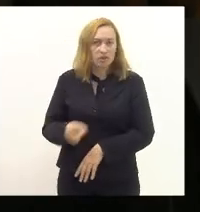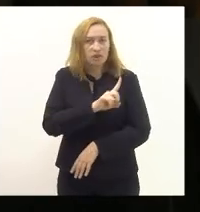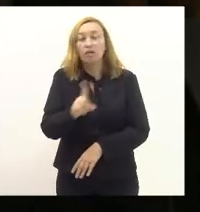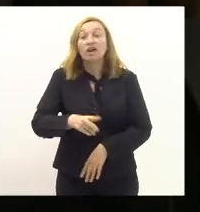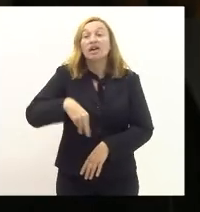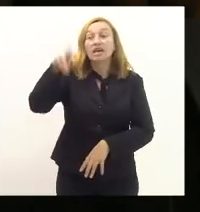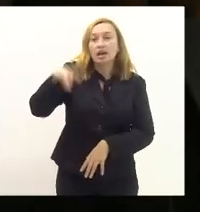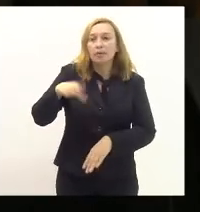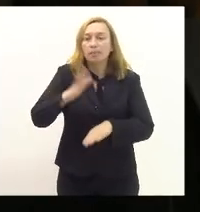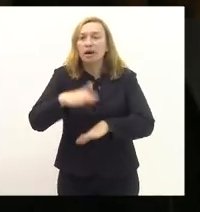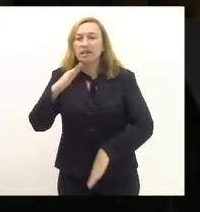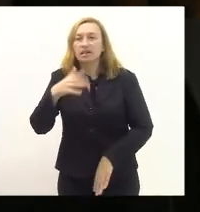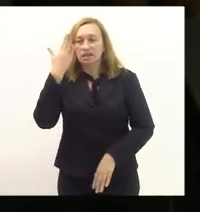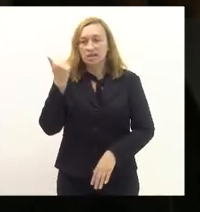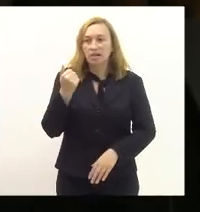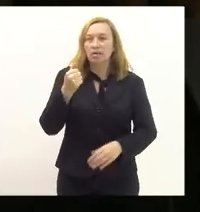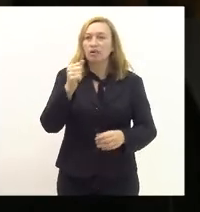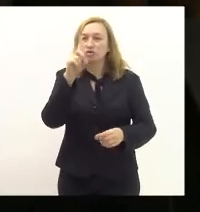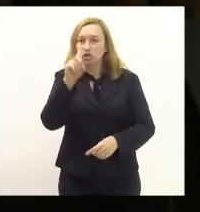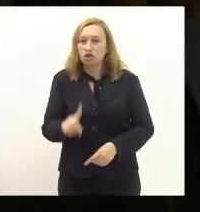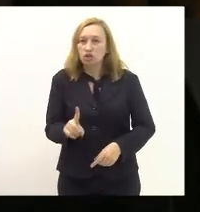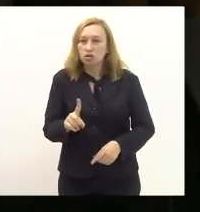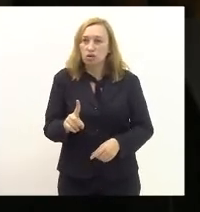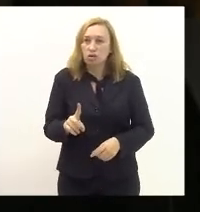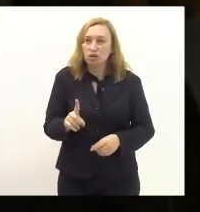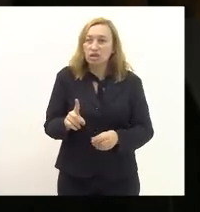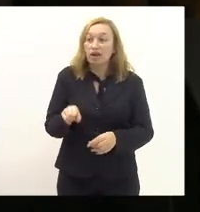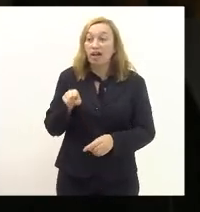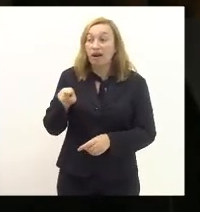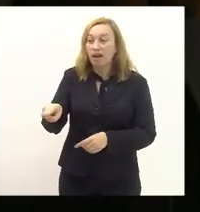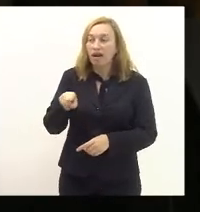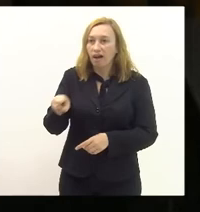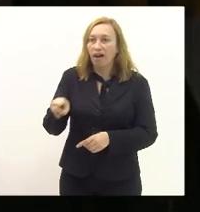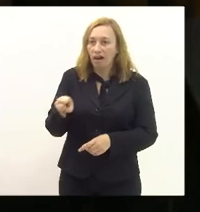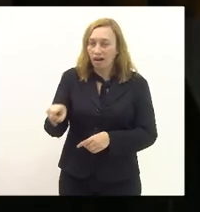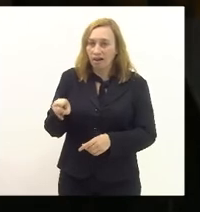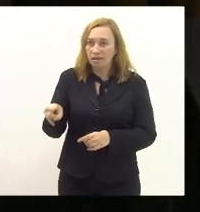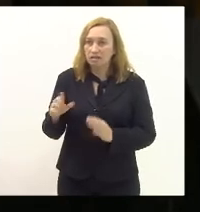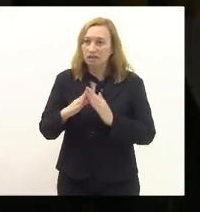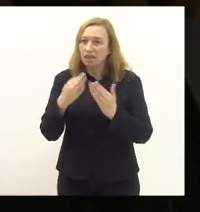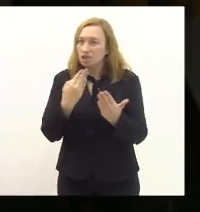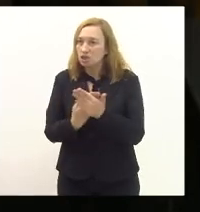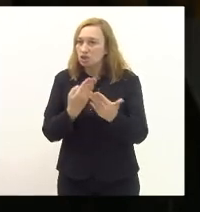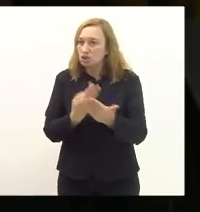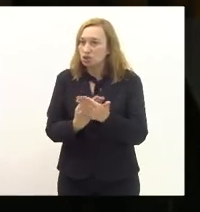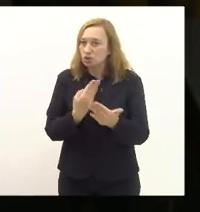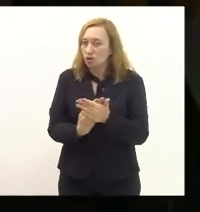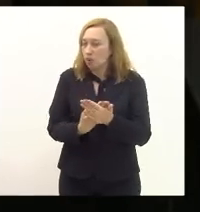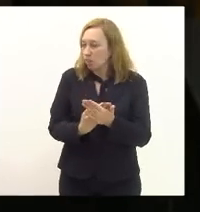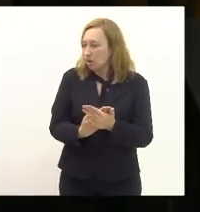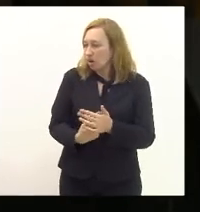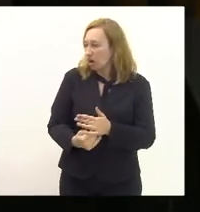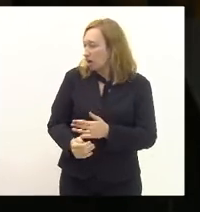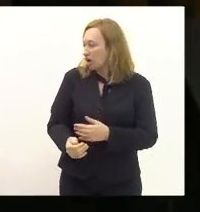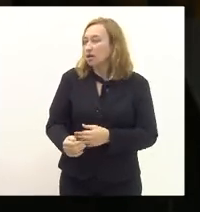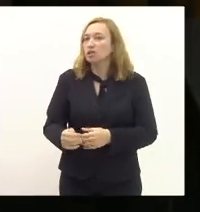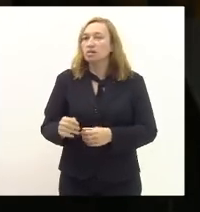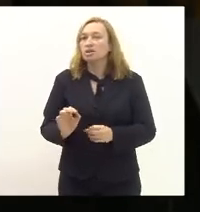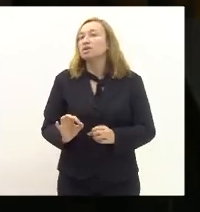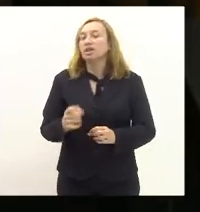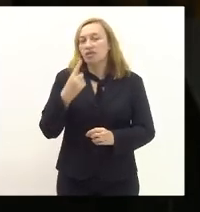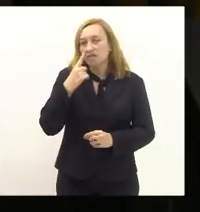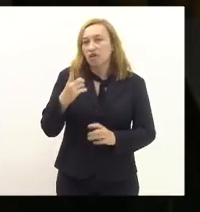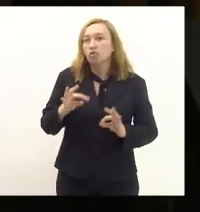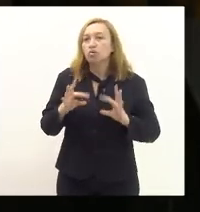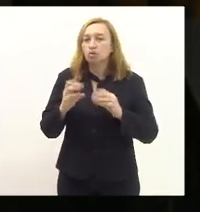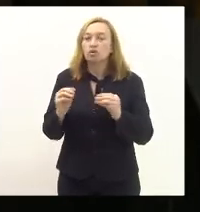mais sabe é o diretor e a diretora que está na ponta, que está lá onde o calo aperta, que está segurando esse piano